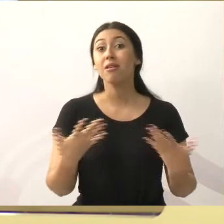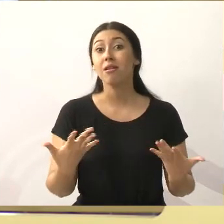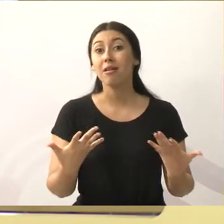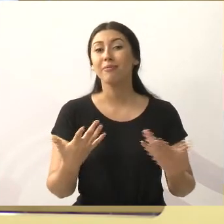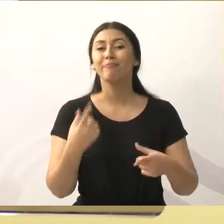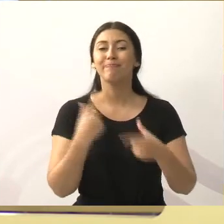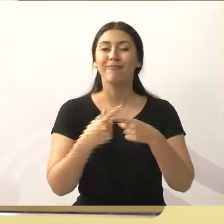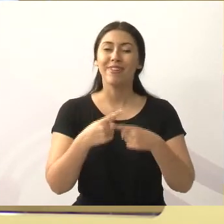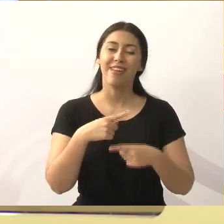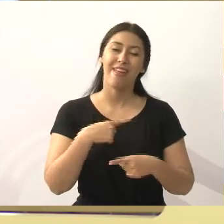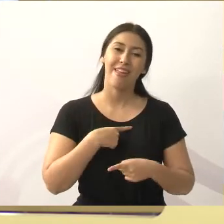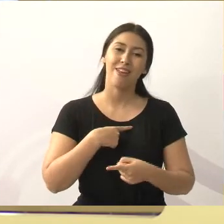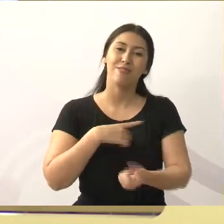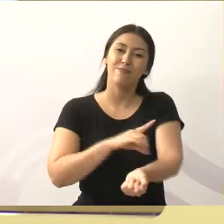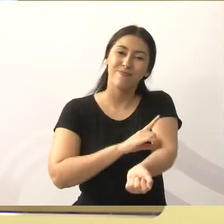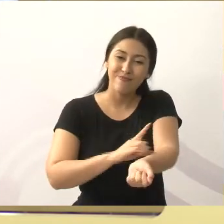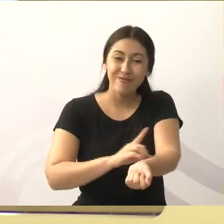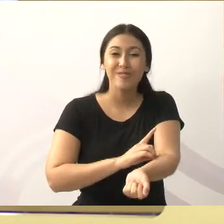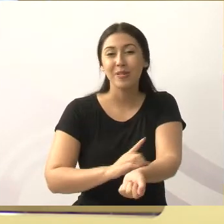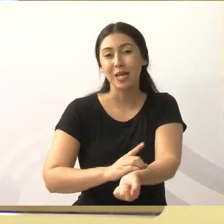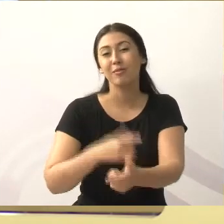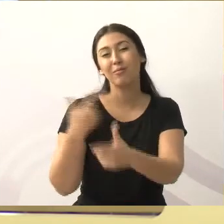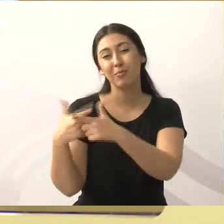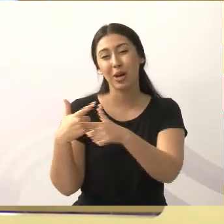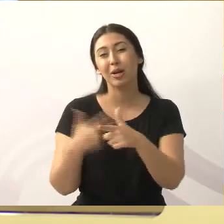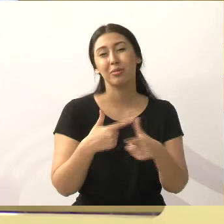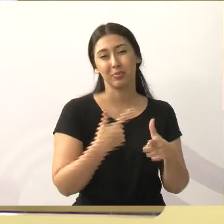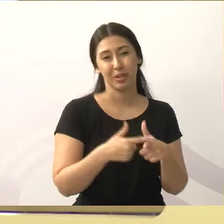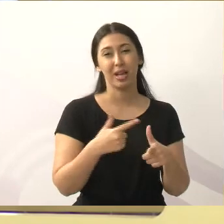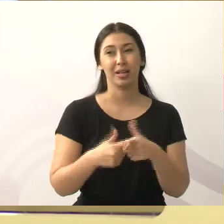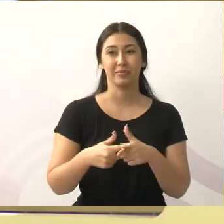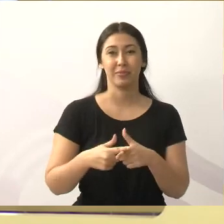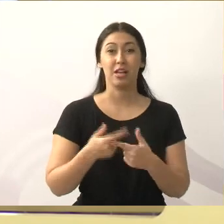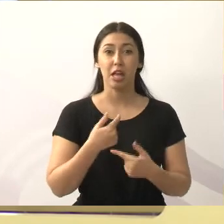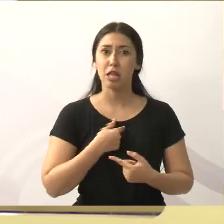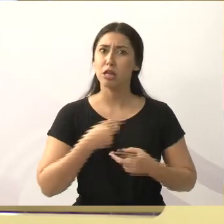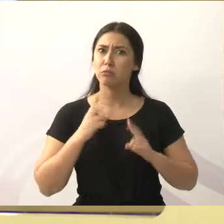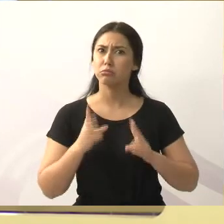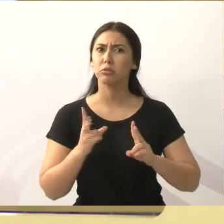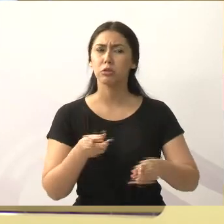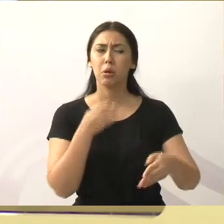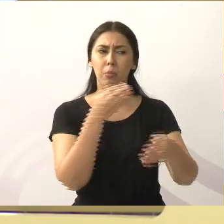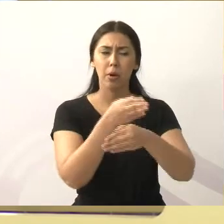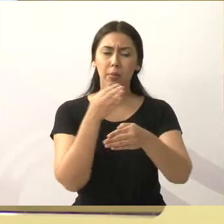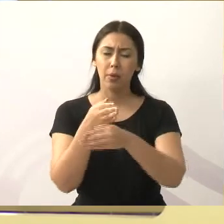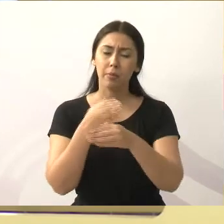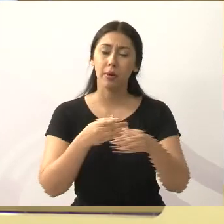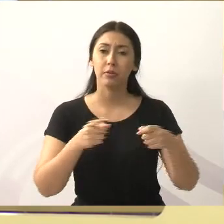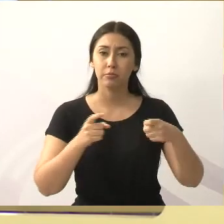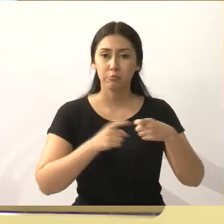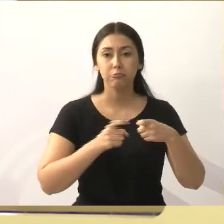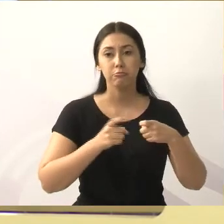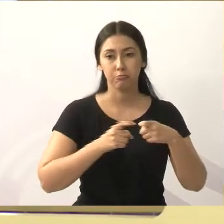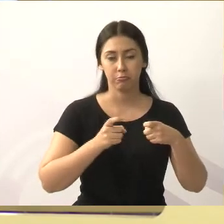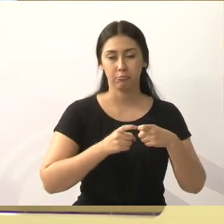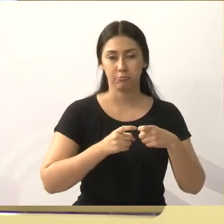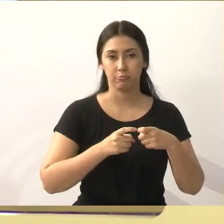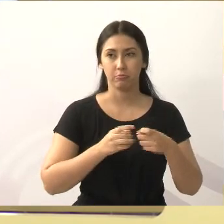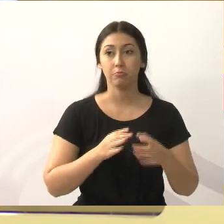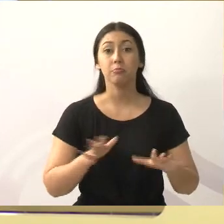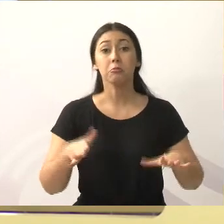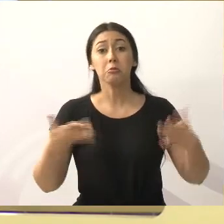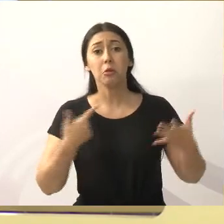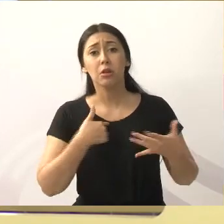tenho problema de pressão alta, eu tenho passado no médico. E aí, eu digo